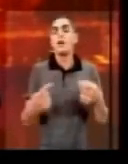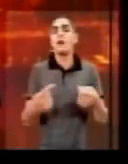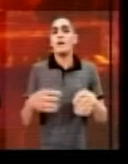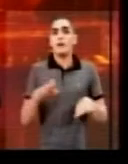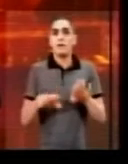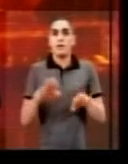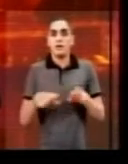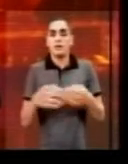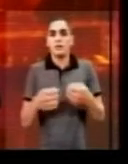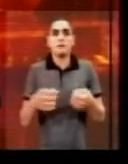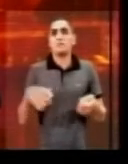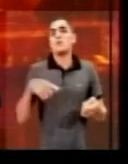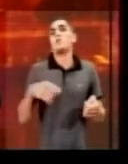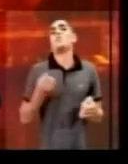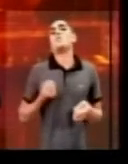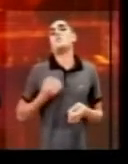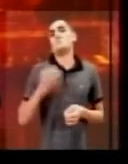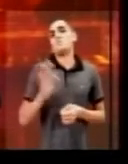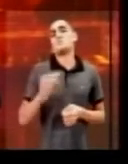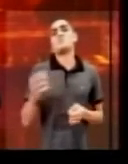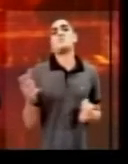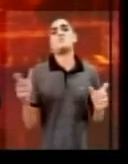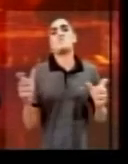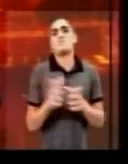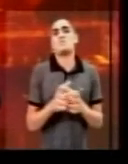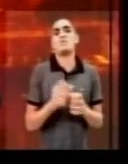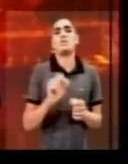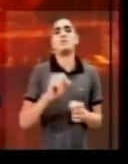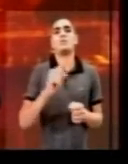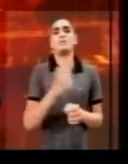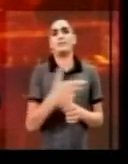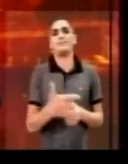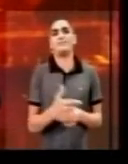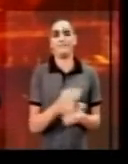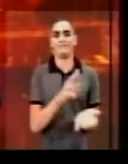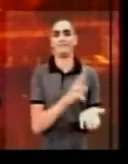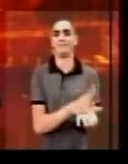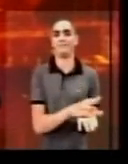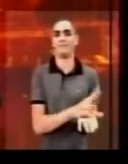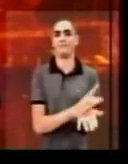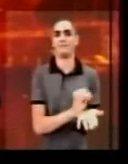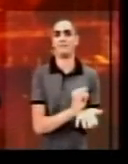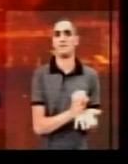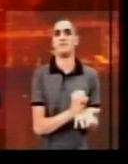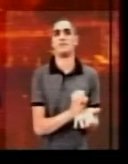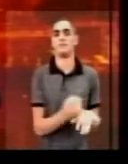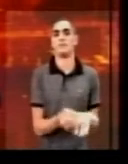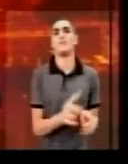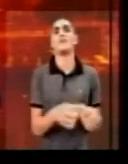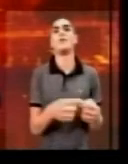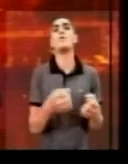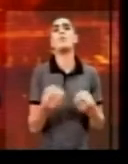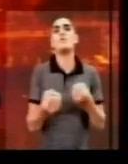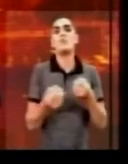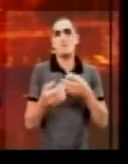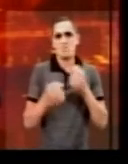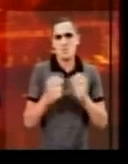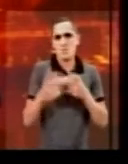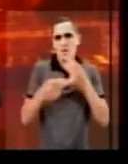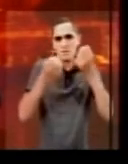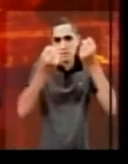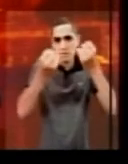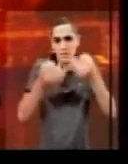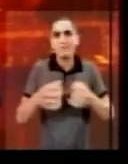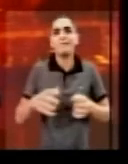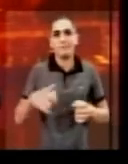do que aqueles 40% esperado da UTI. Então, o que eu posso dizer é o seguinte, existe